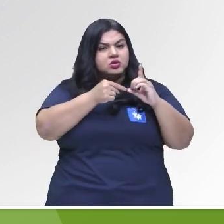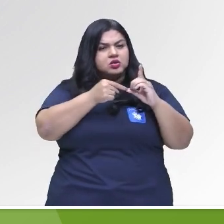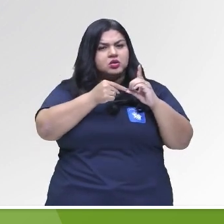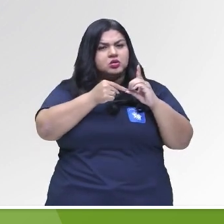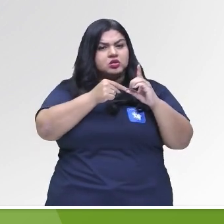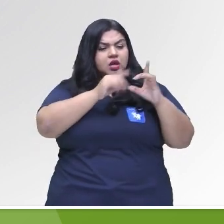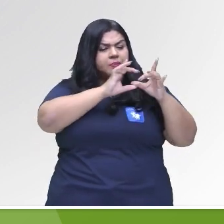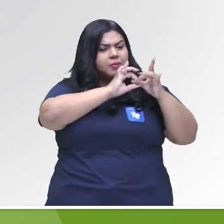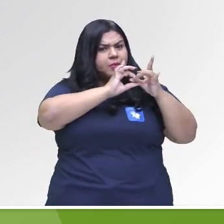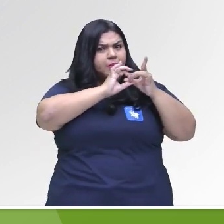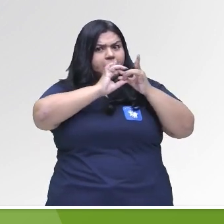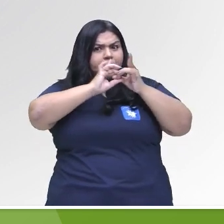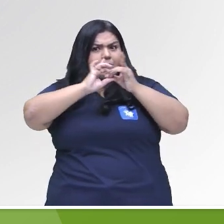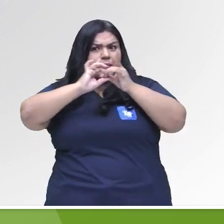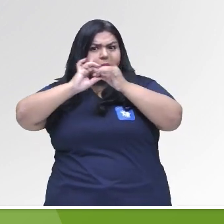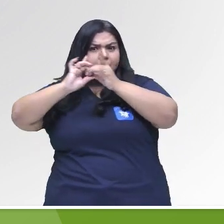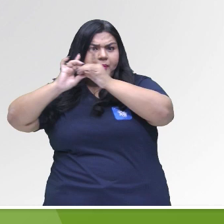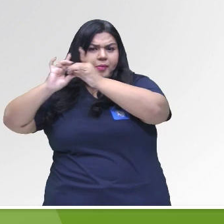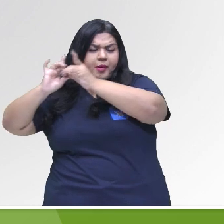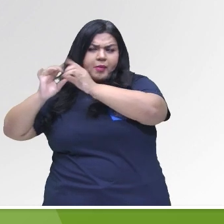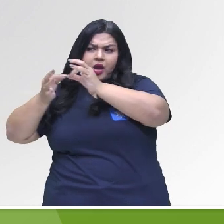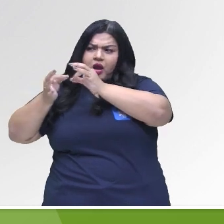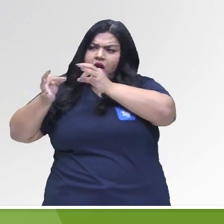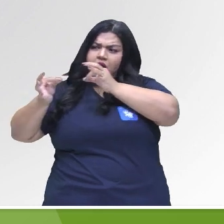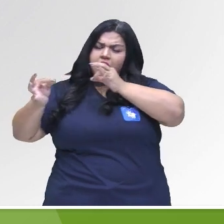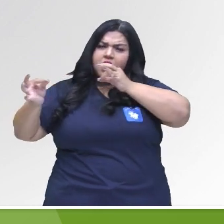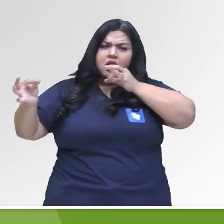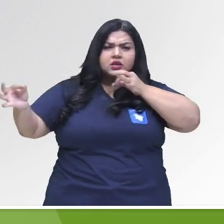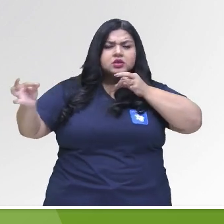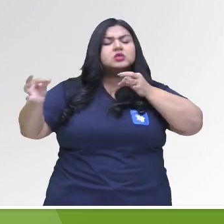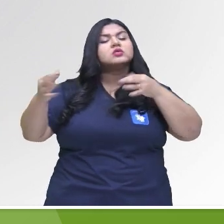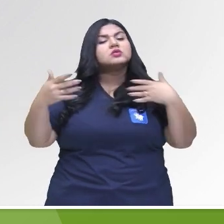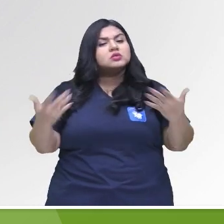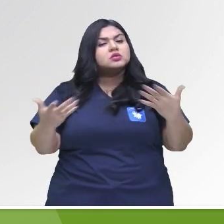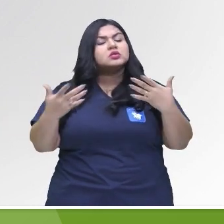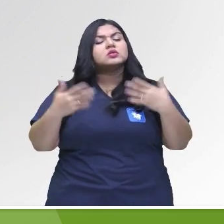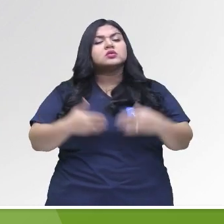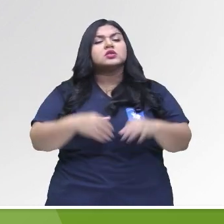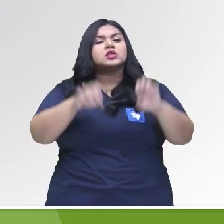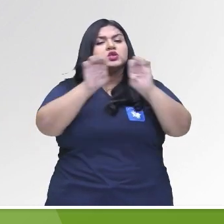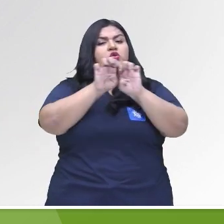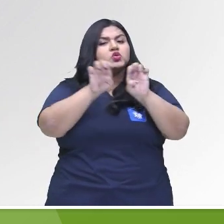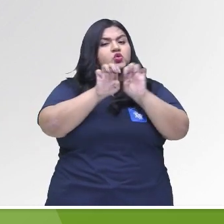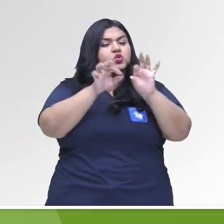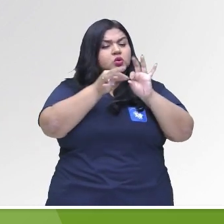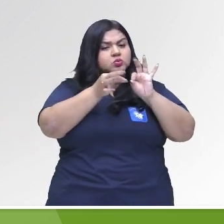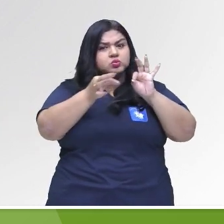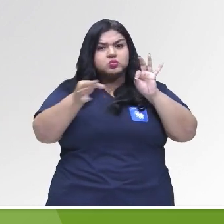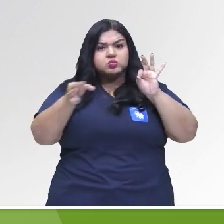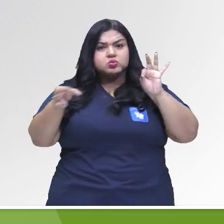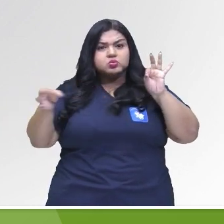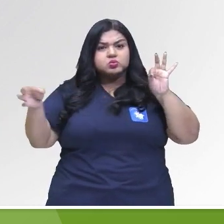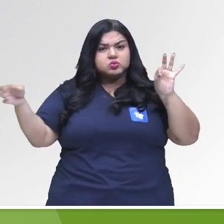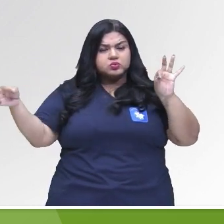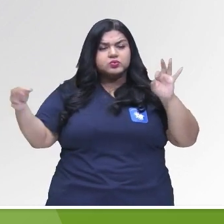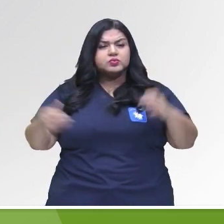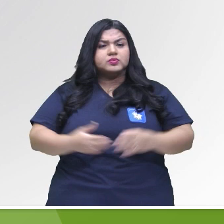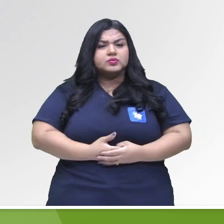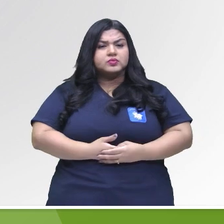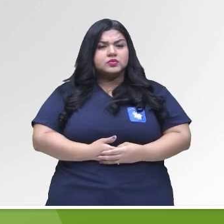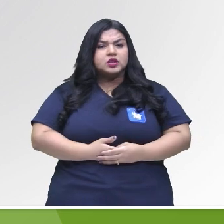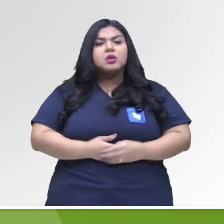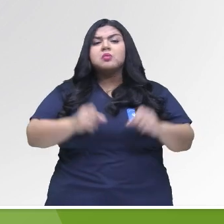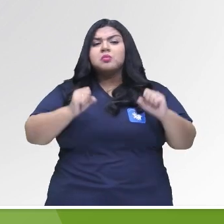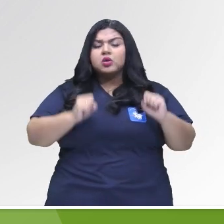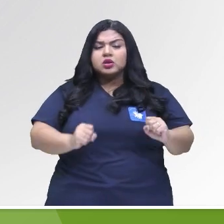muito longas, tá, gente? Então, são estruturas com uma quantidade de átomos de carbono bem grande mesmo. Eles